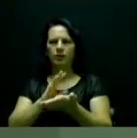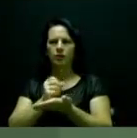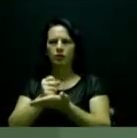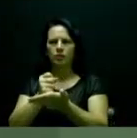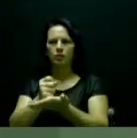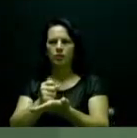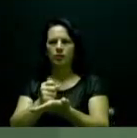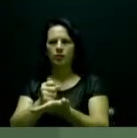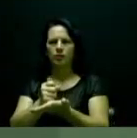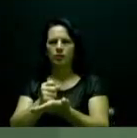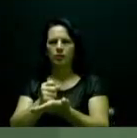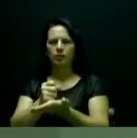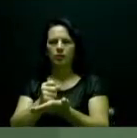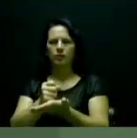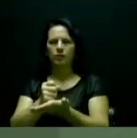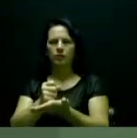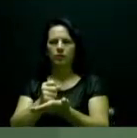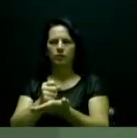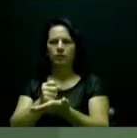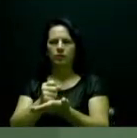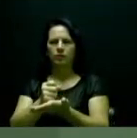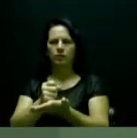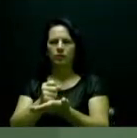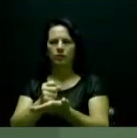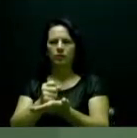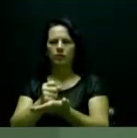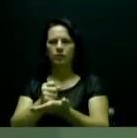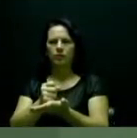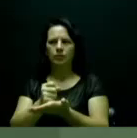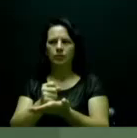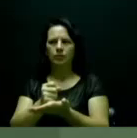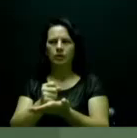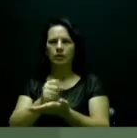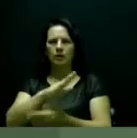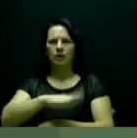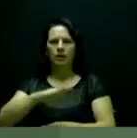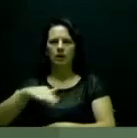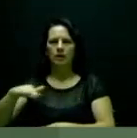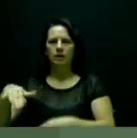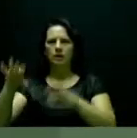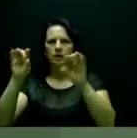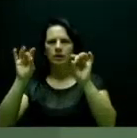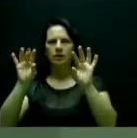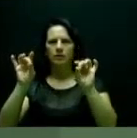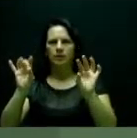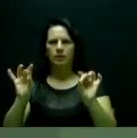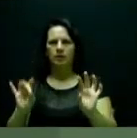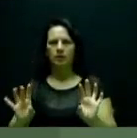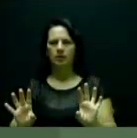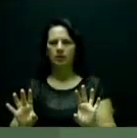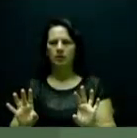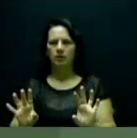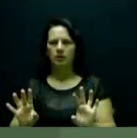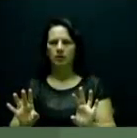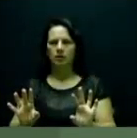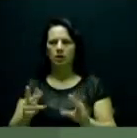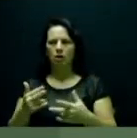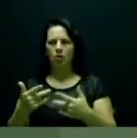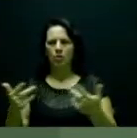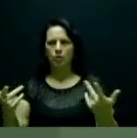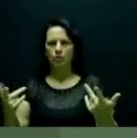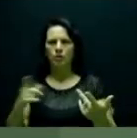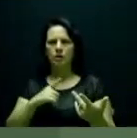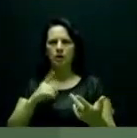apoio em relação às crianças especiais, né? A gente tem visto aí na cidade algumas coisas